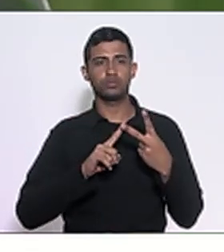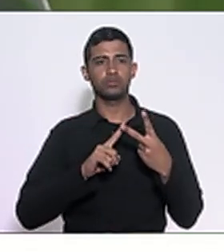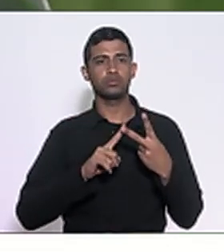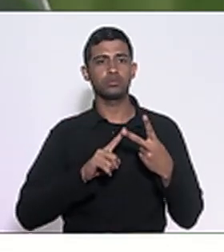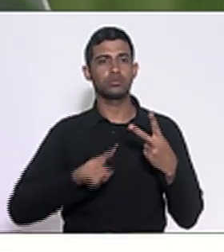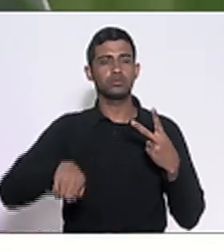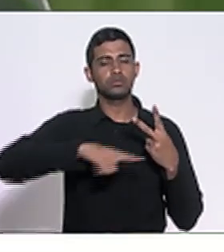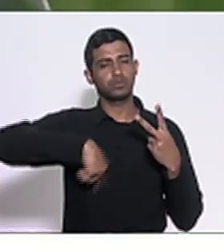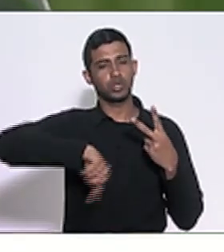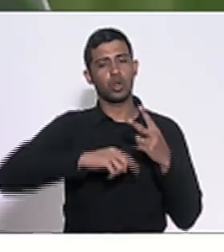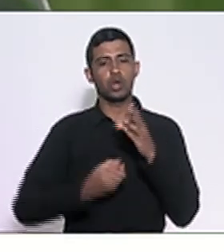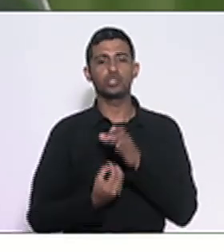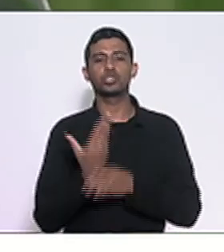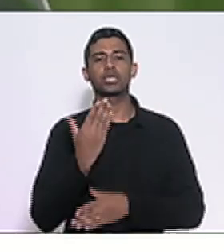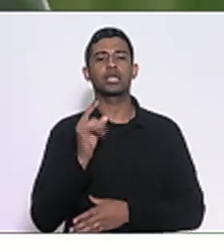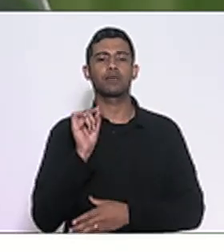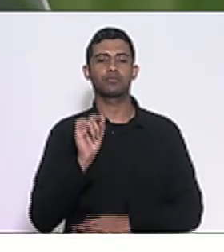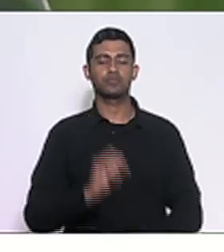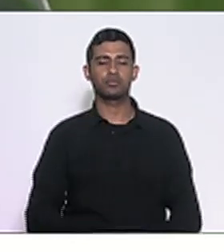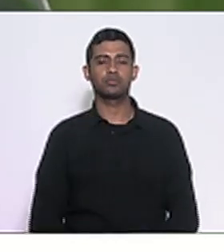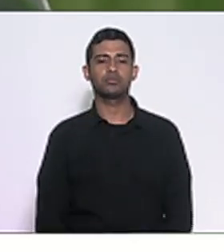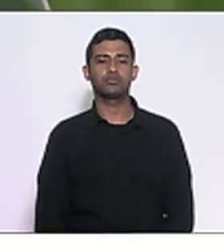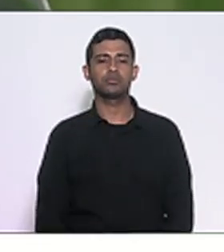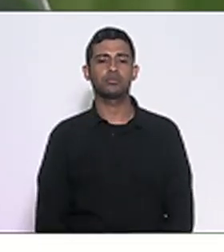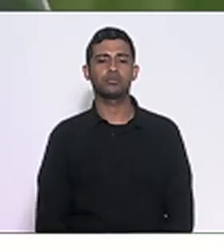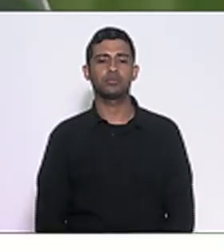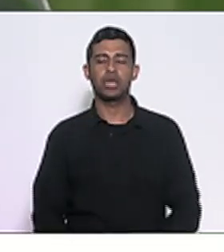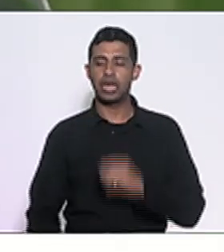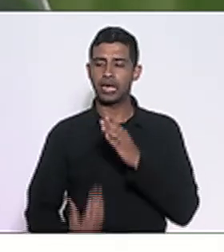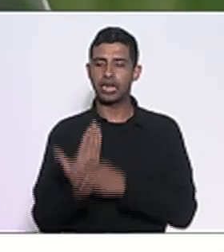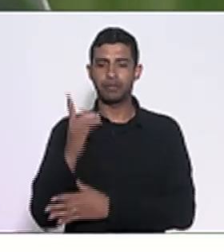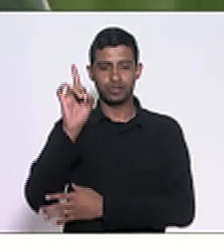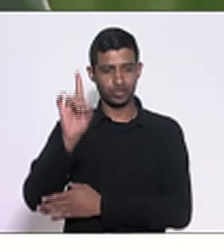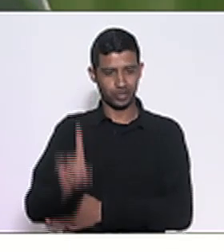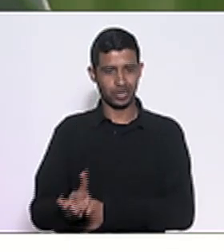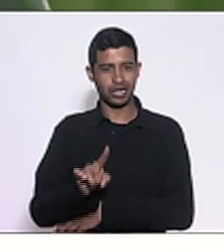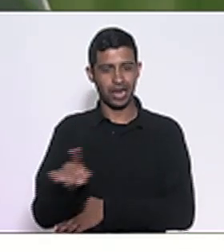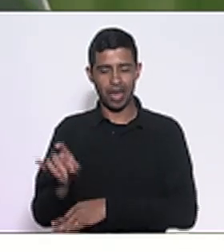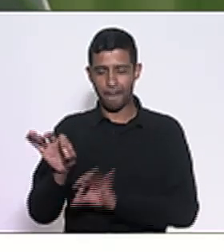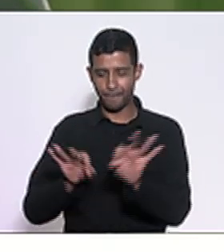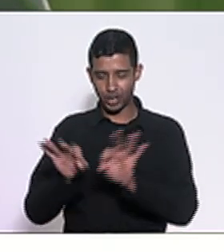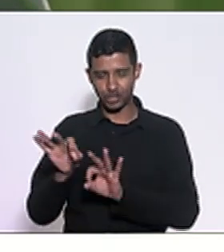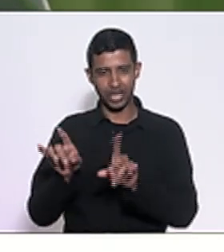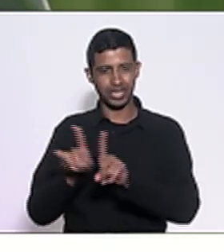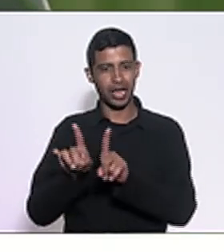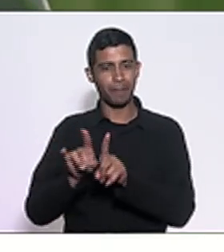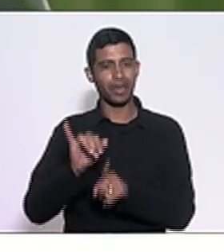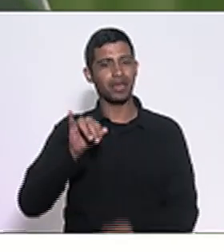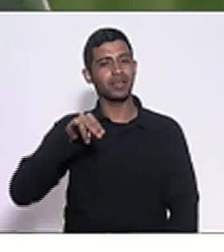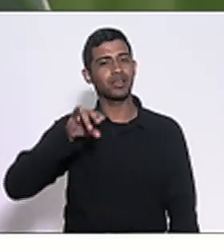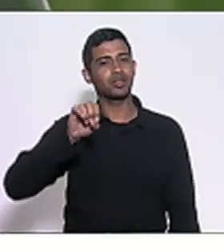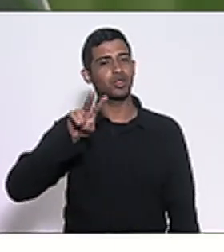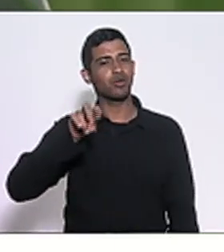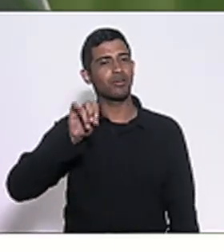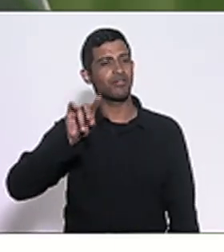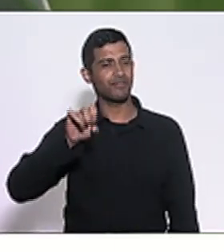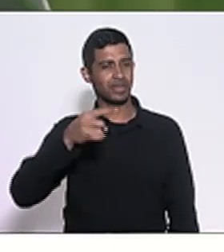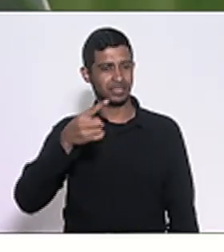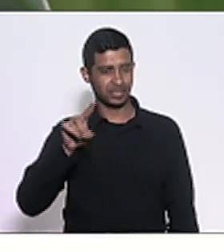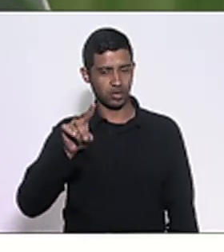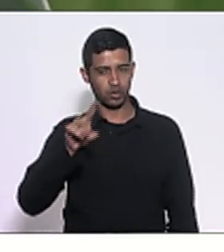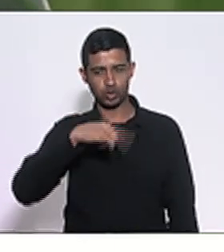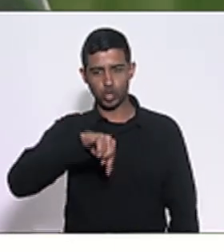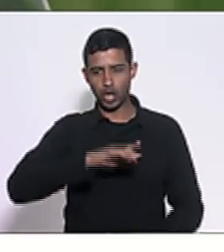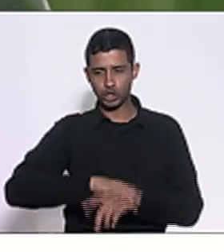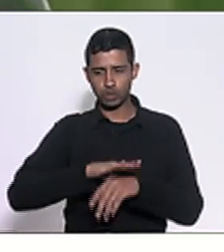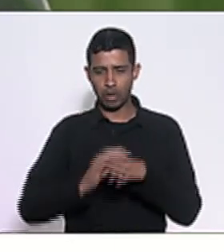criamos também uma diretoria de projetos e inovação. Quer dizer, na verdade, não criamos, ela já estava